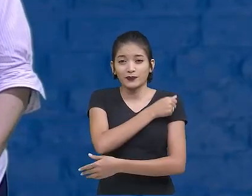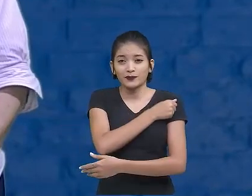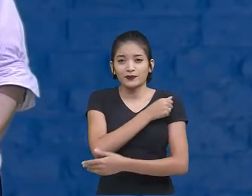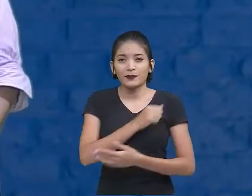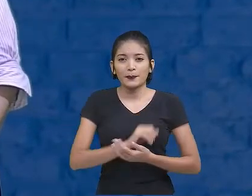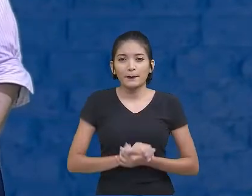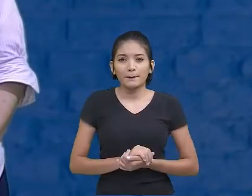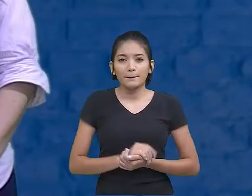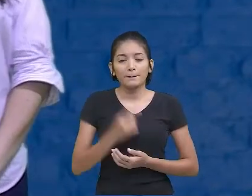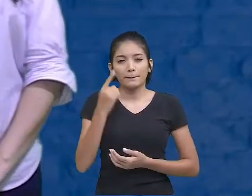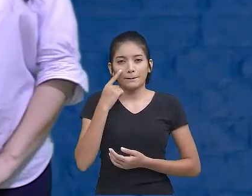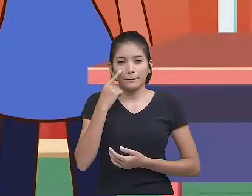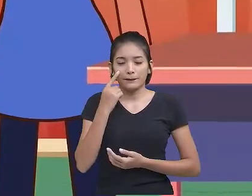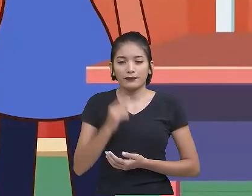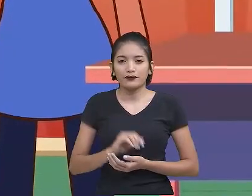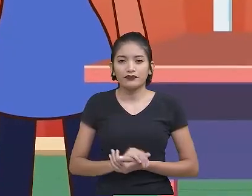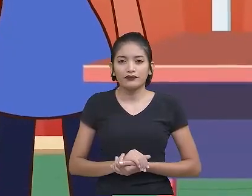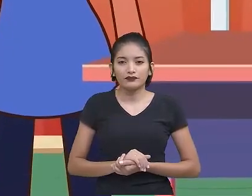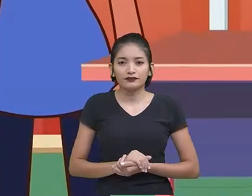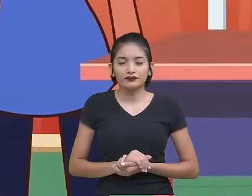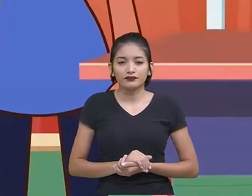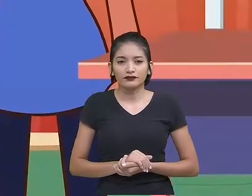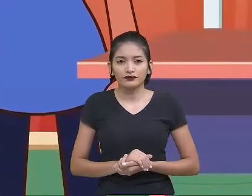aí na tela.